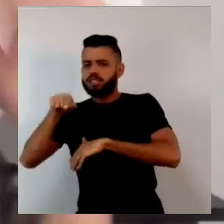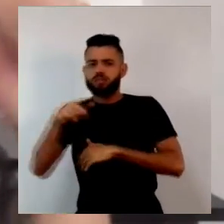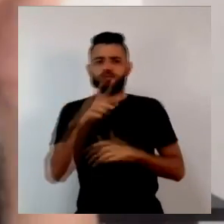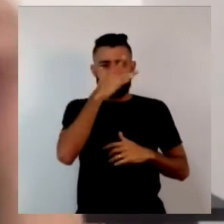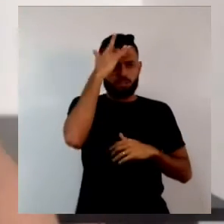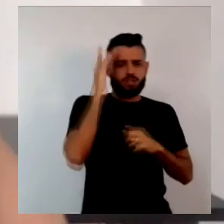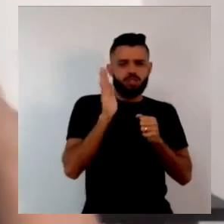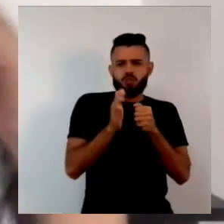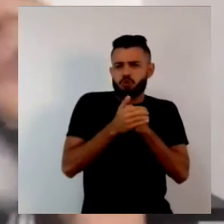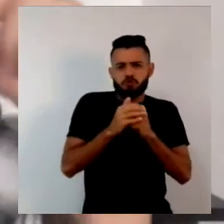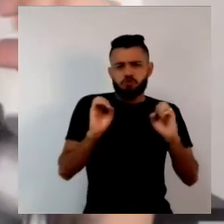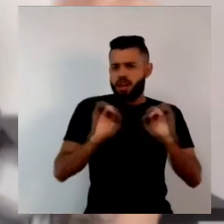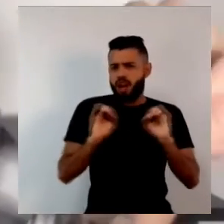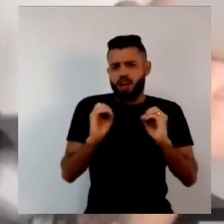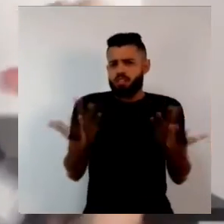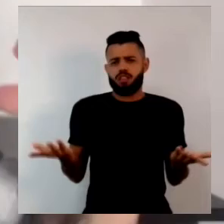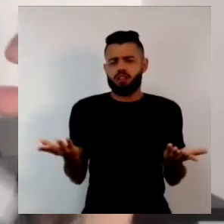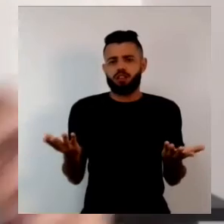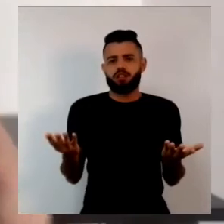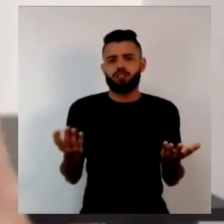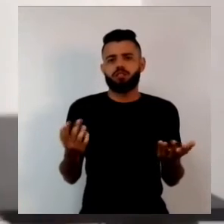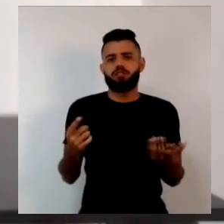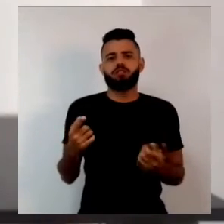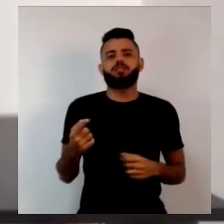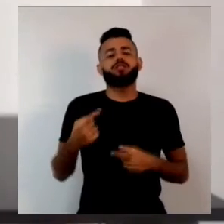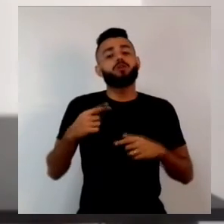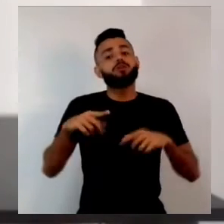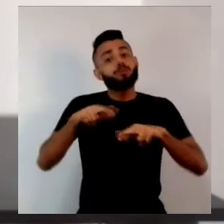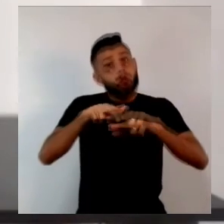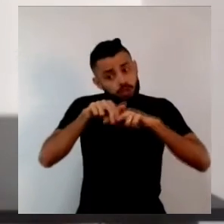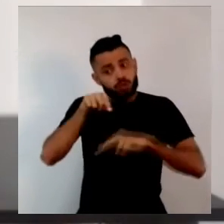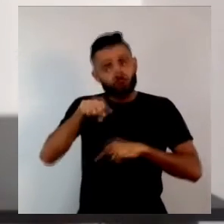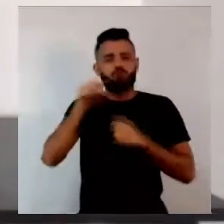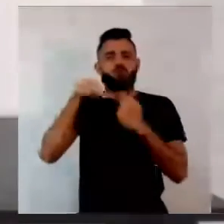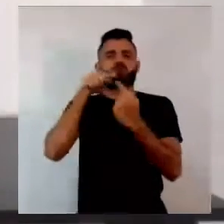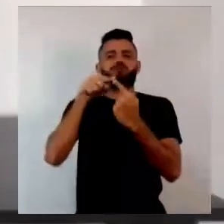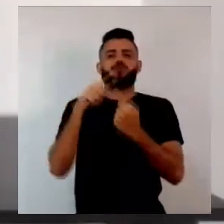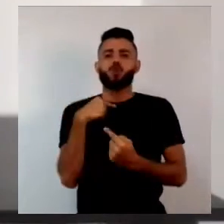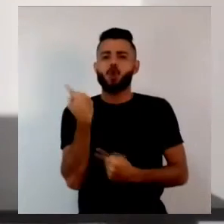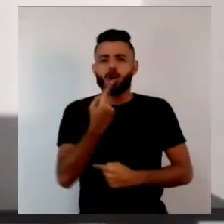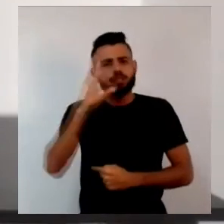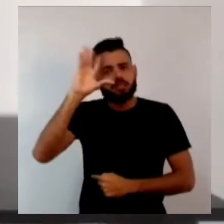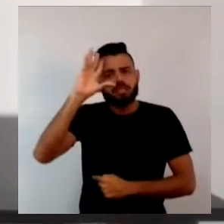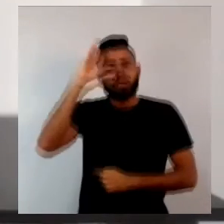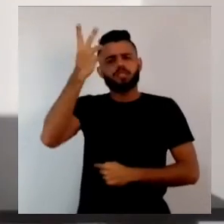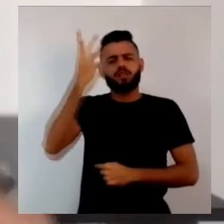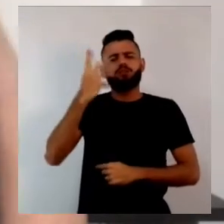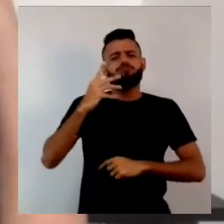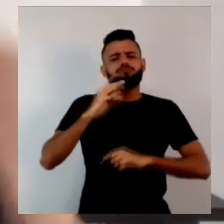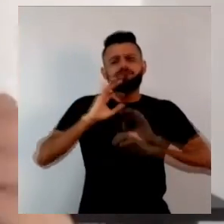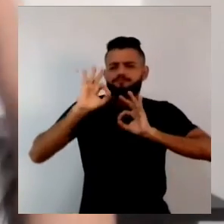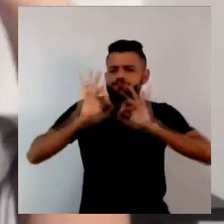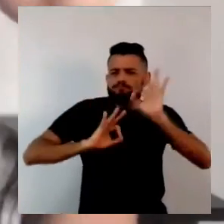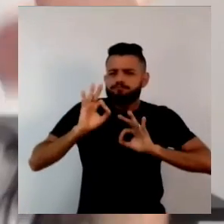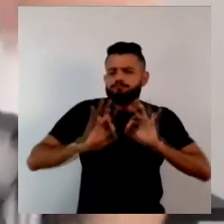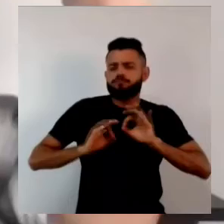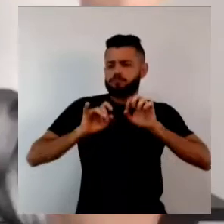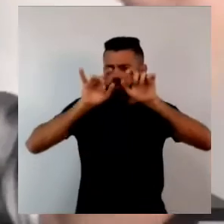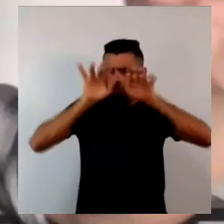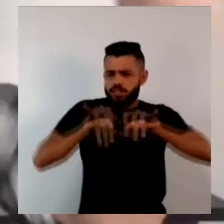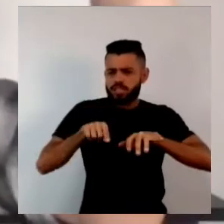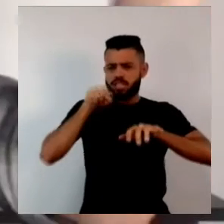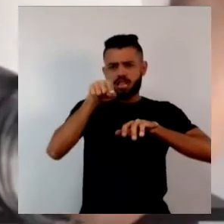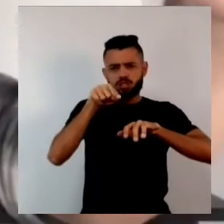fonte por esse motivo muito específico. Nós tomamos essa decisão editorial de fazer isso aqui, essa matéria dessa maneira, por causa disso,